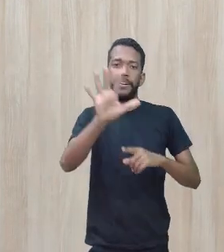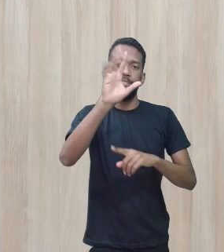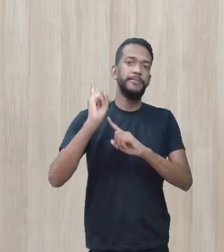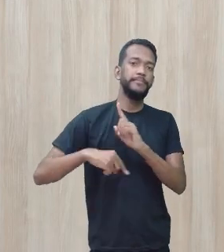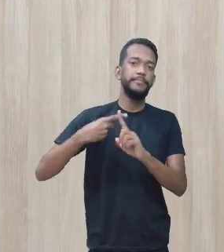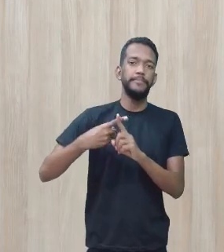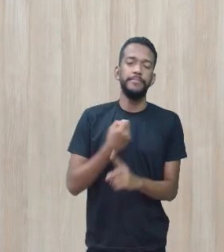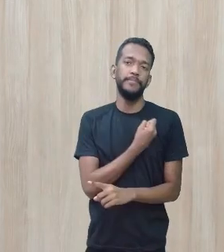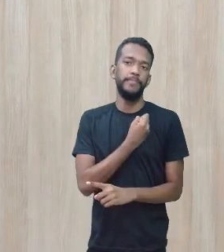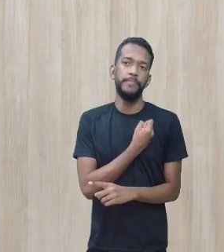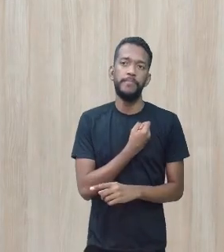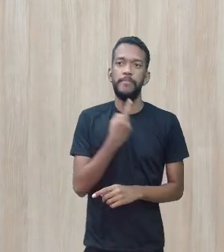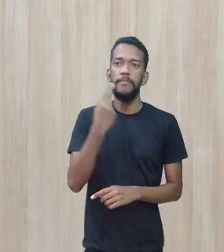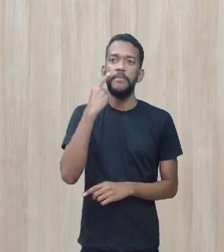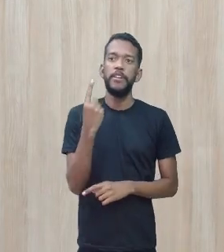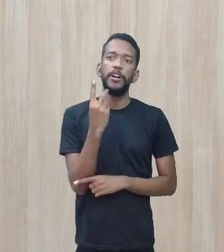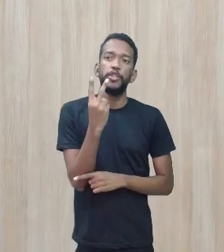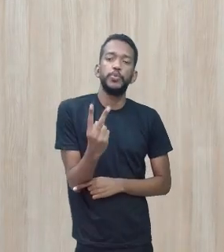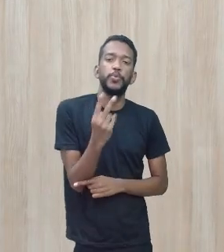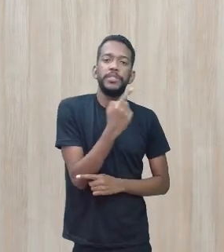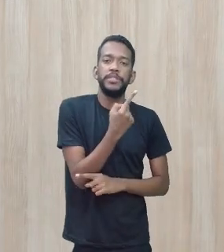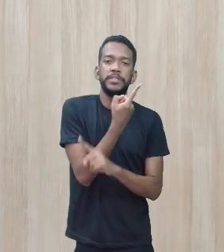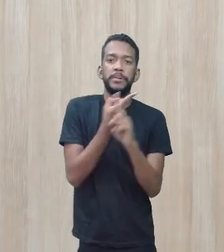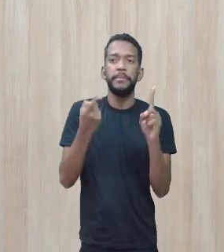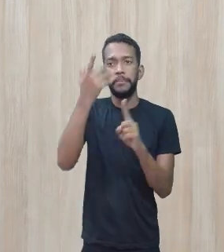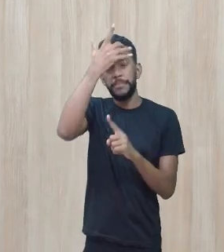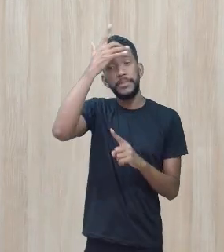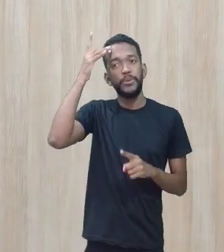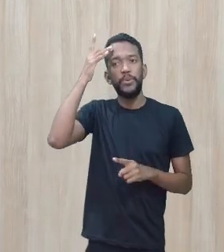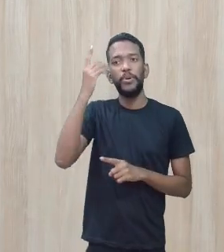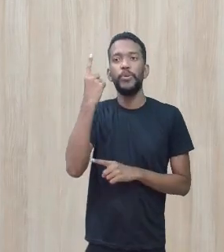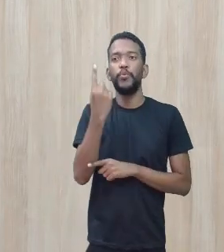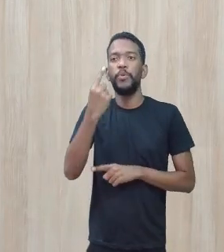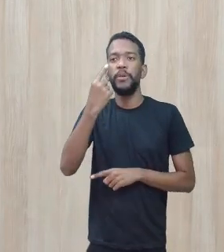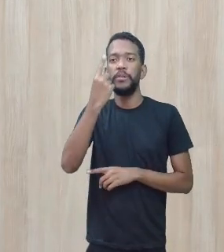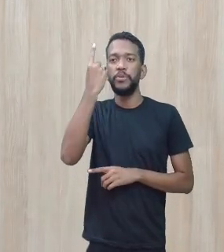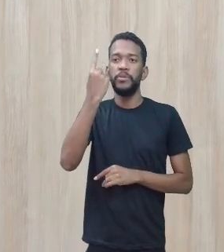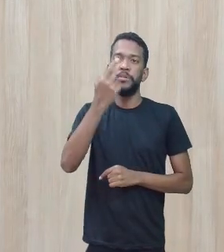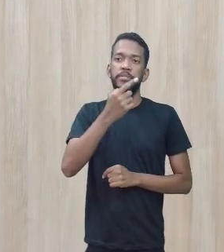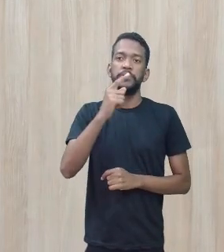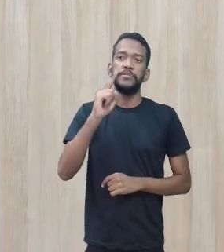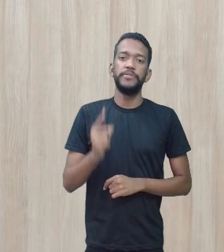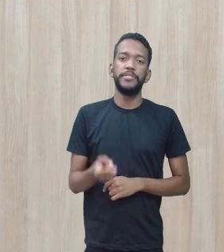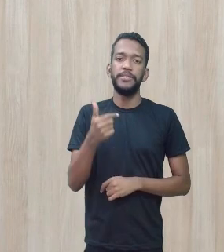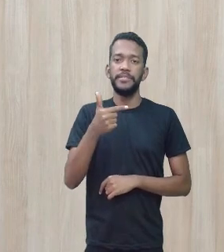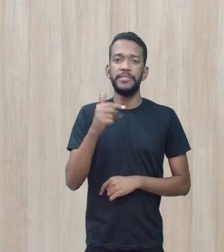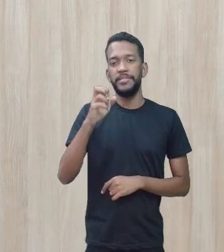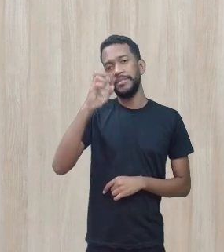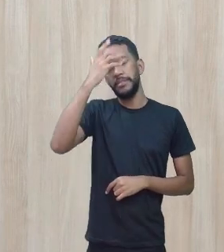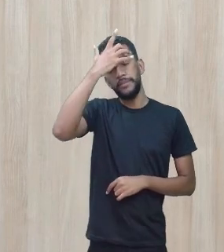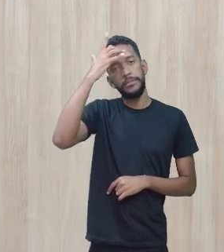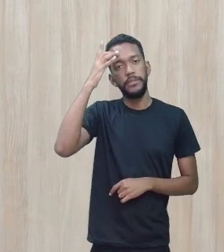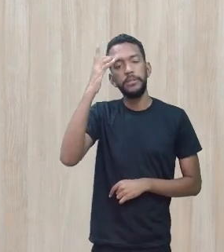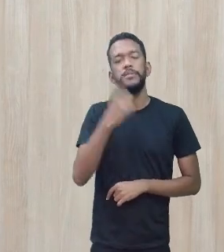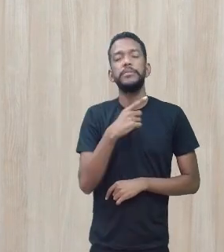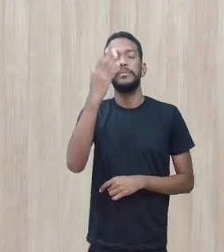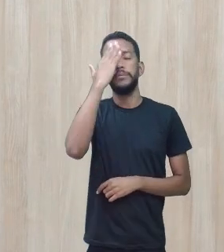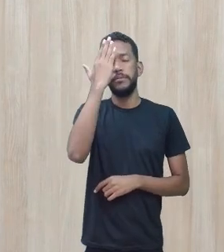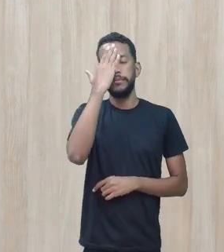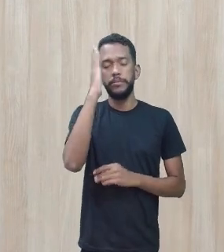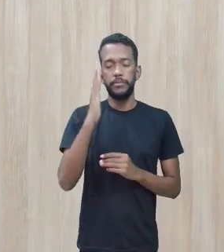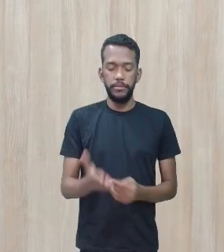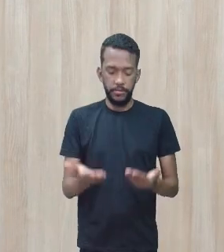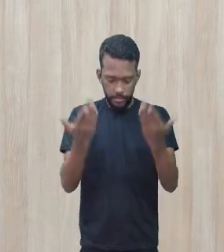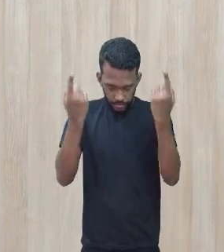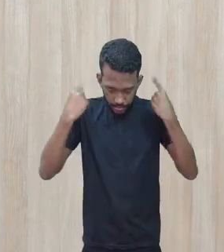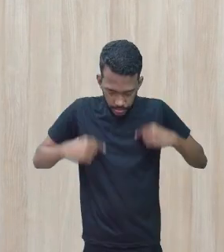que ele coloca aqui, ó, 2,5 pessoas, 1,25 pessoas. Gente, a gente sabe que